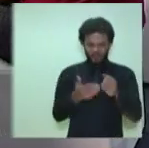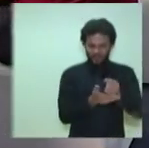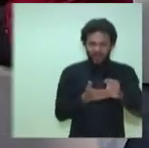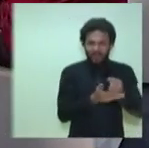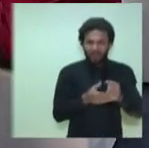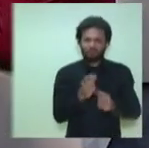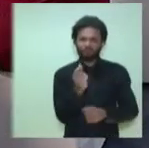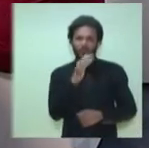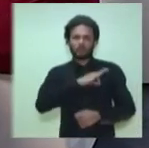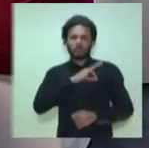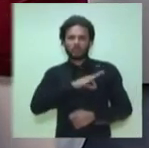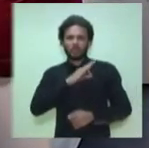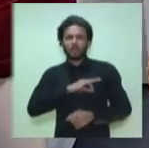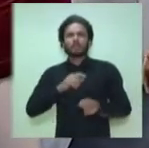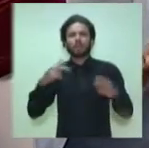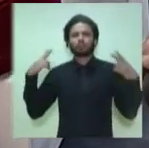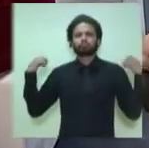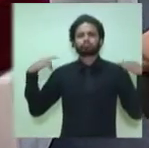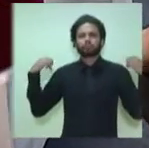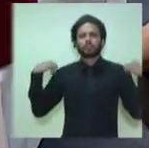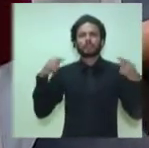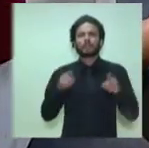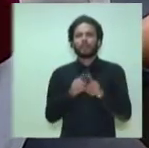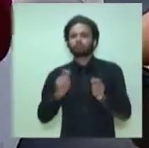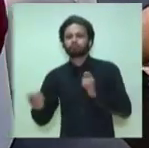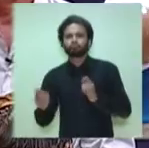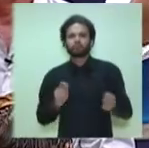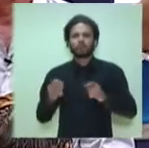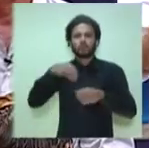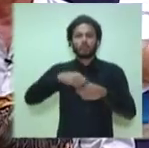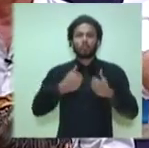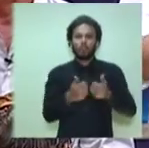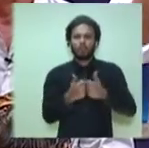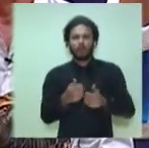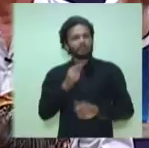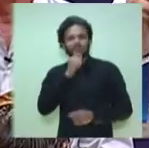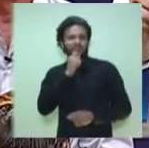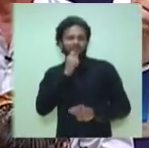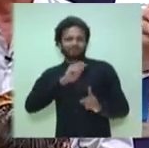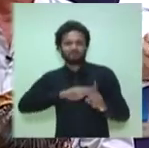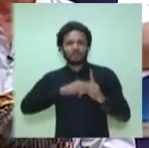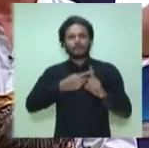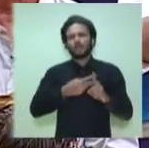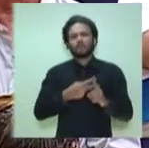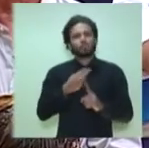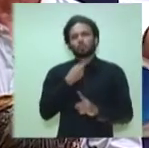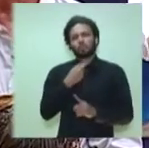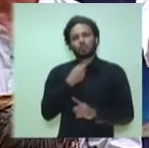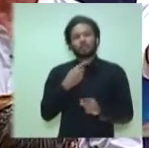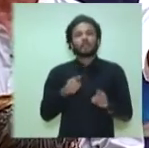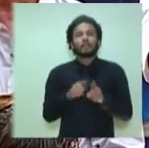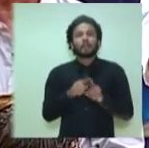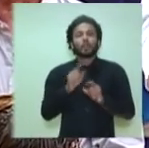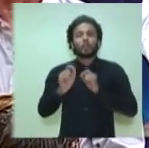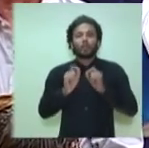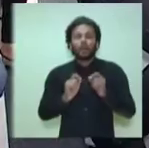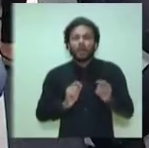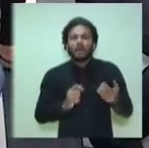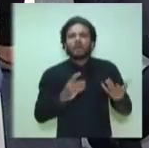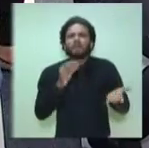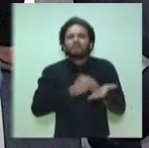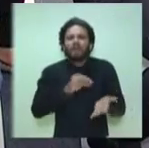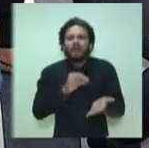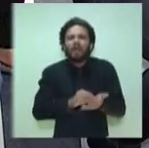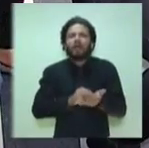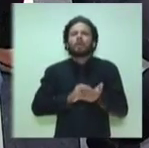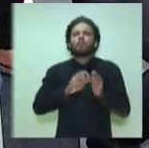dos motoristas e cobradores que estão sem receber seus salários, sem receber seu reajuste. E nem pode ser a complacência com empresas